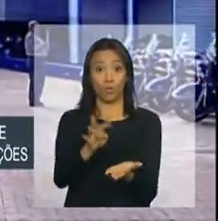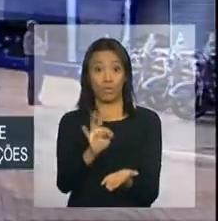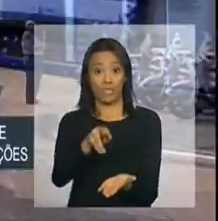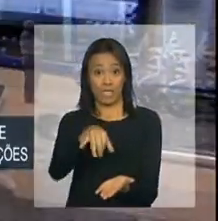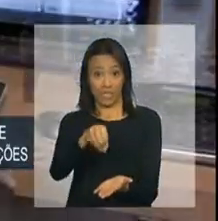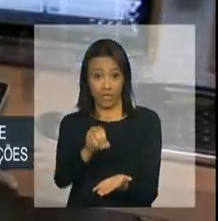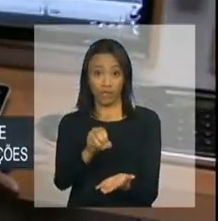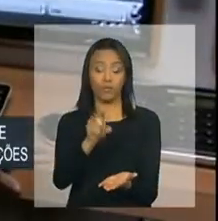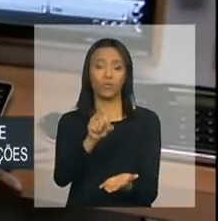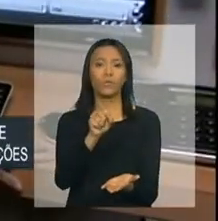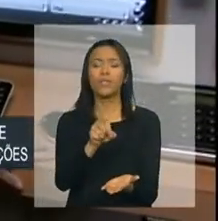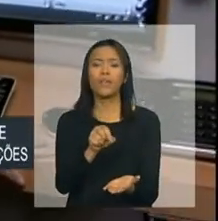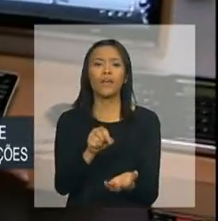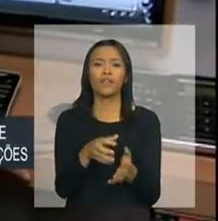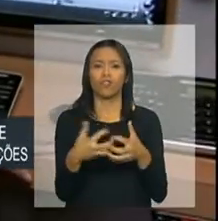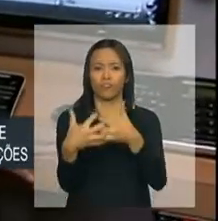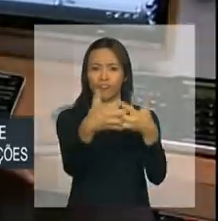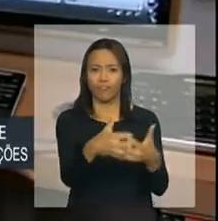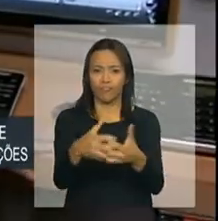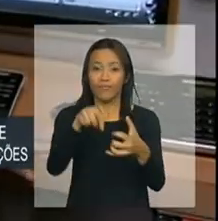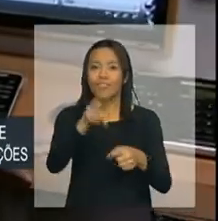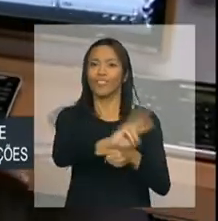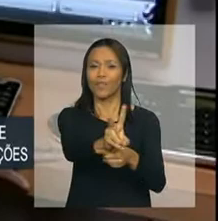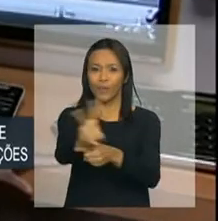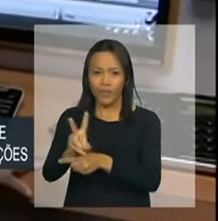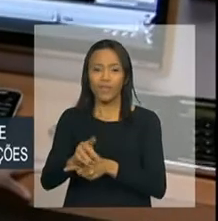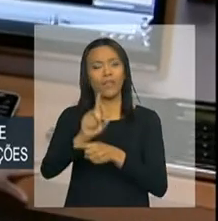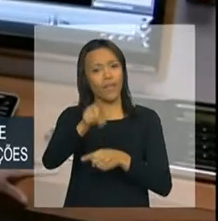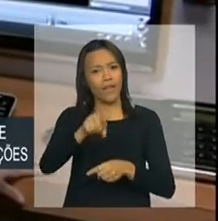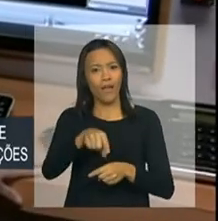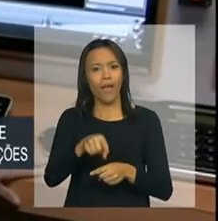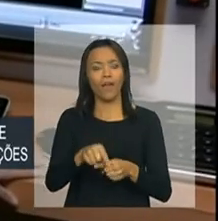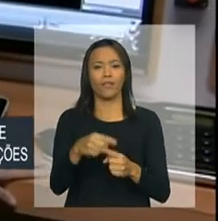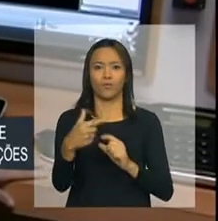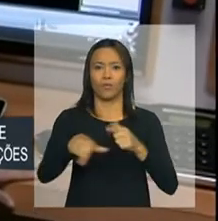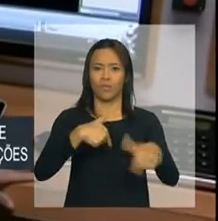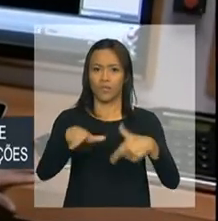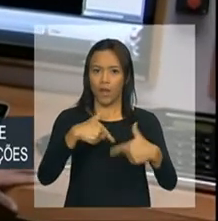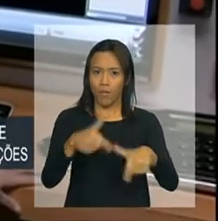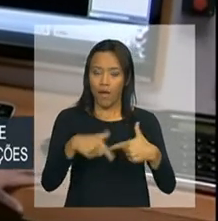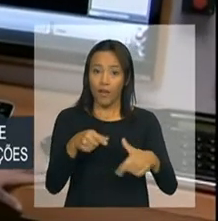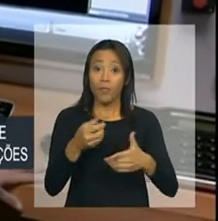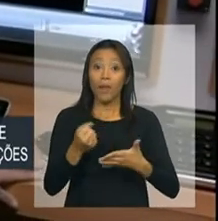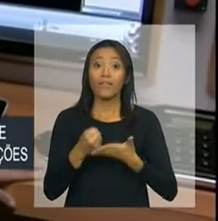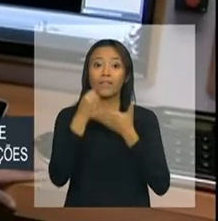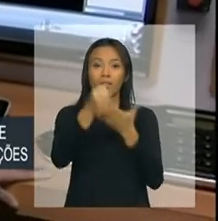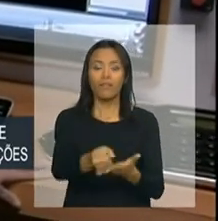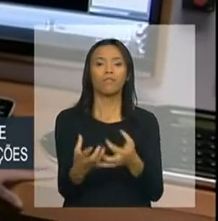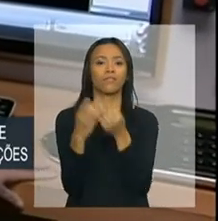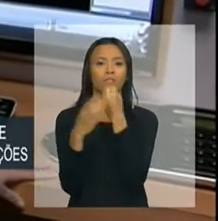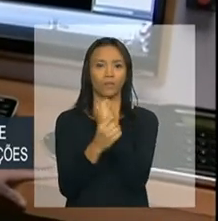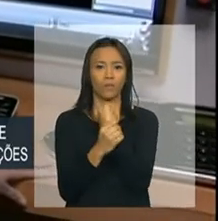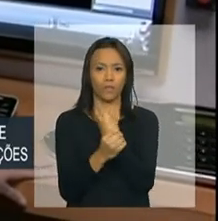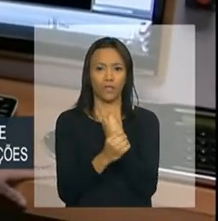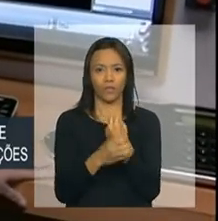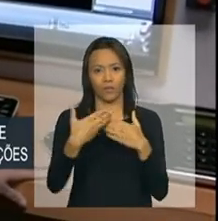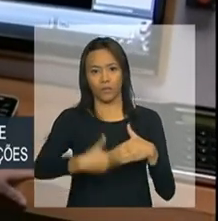móvel que faz parte das ações de segurança para a Copa das Confederações